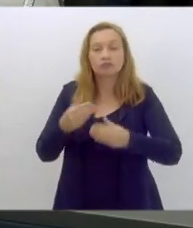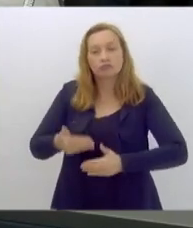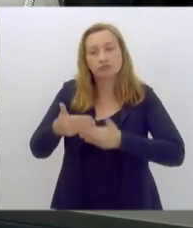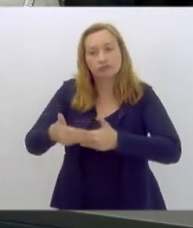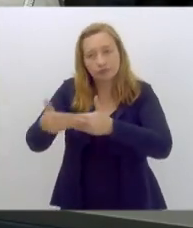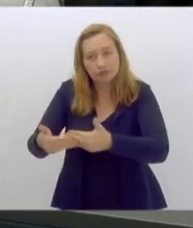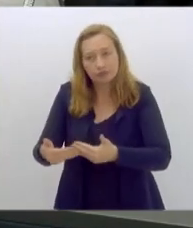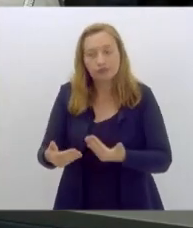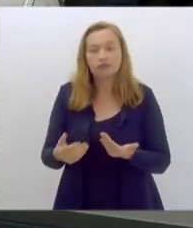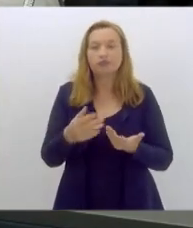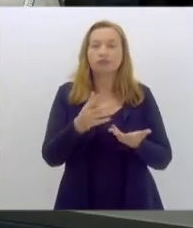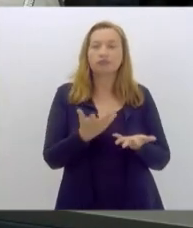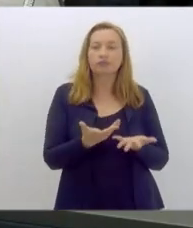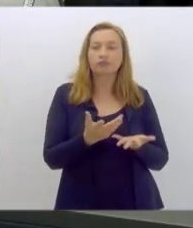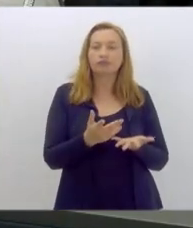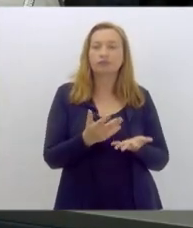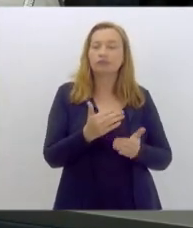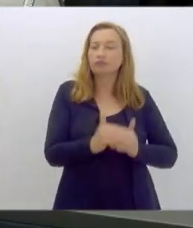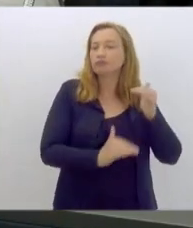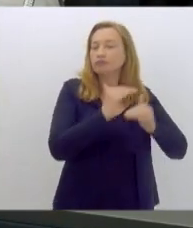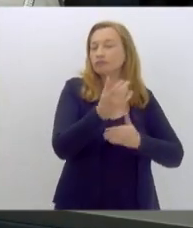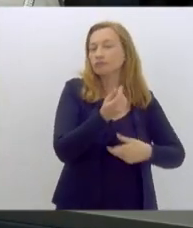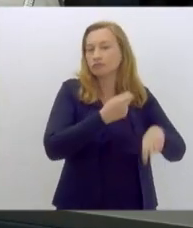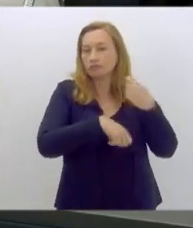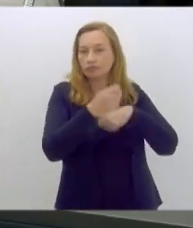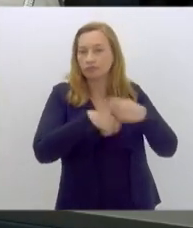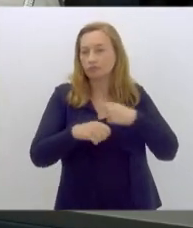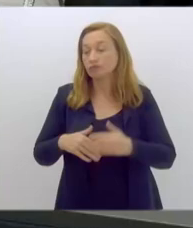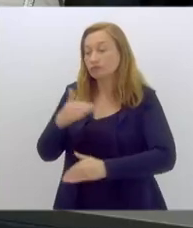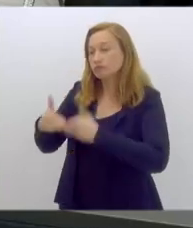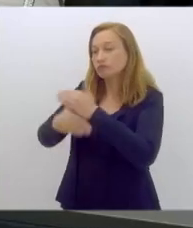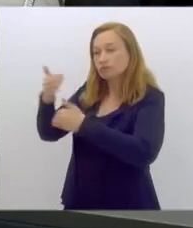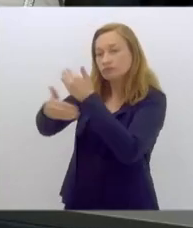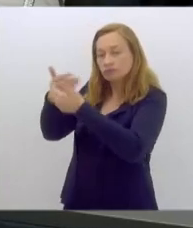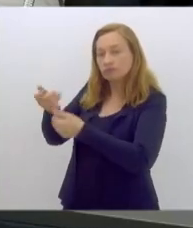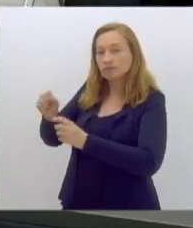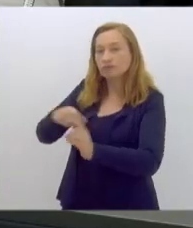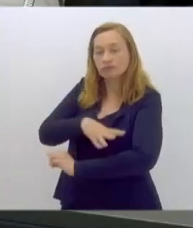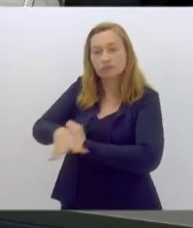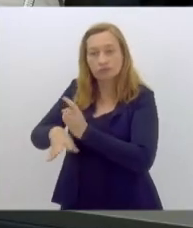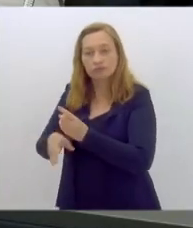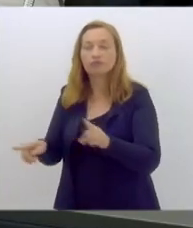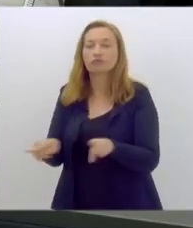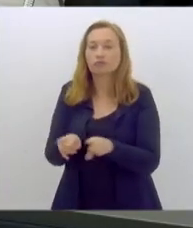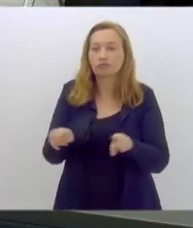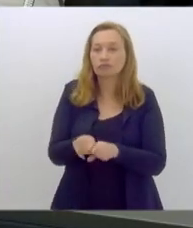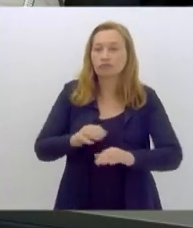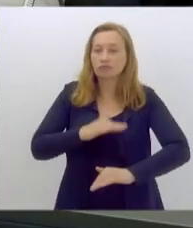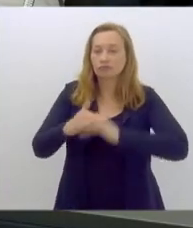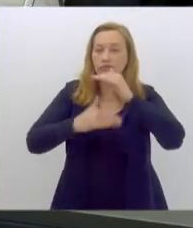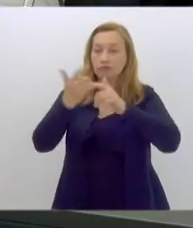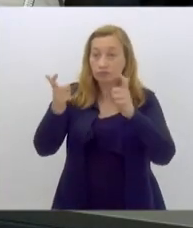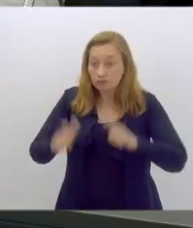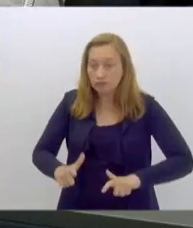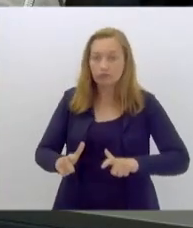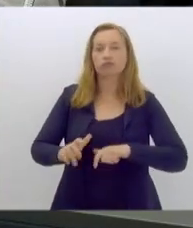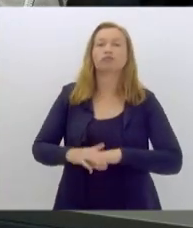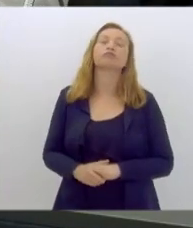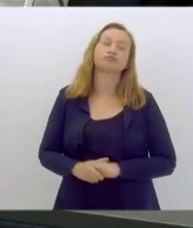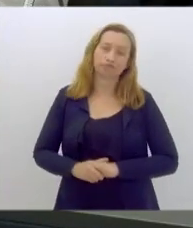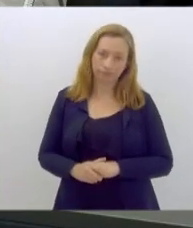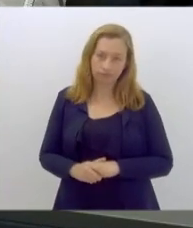do ponto de vista do Pilar do desenvolvimento econômico do Desenvolvimento Social e também do desenvolvimento territorial como nós